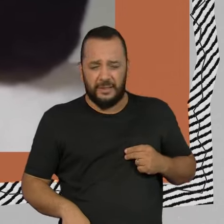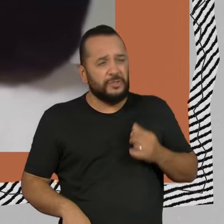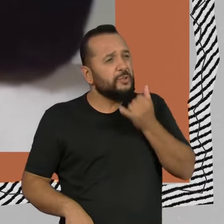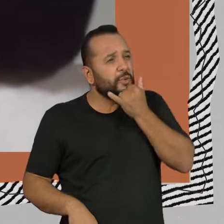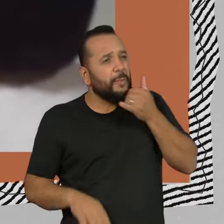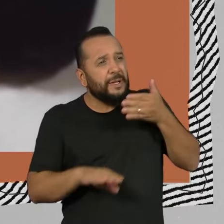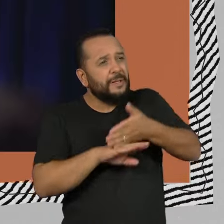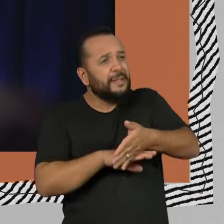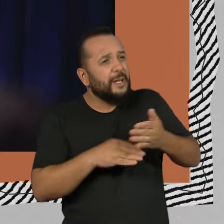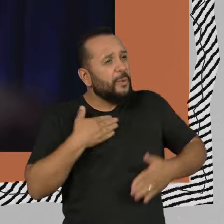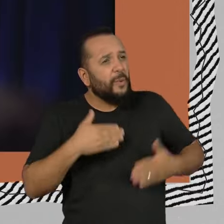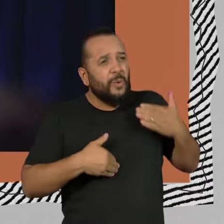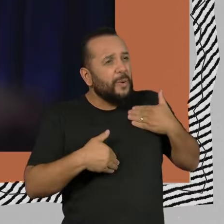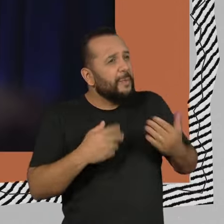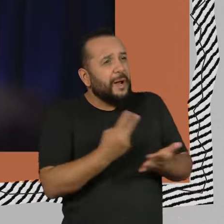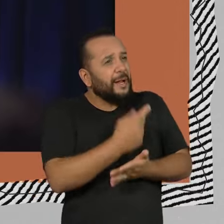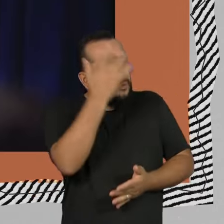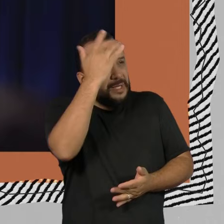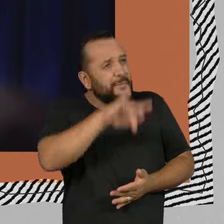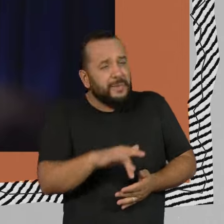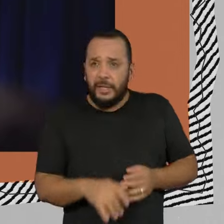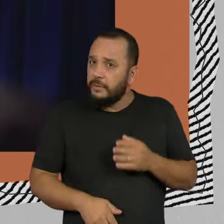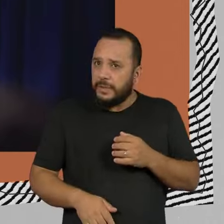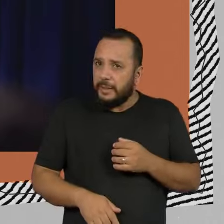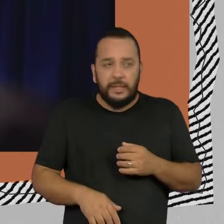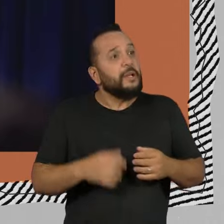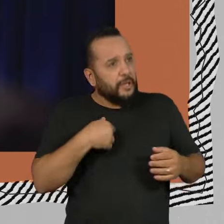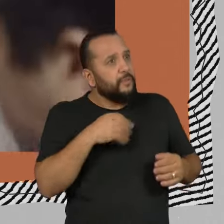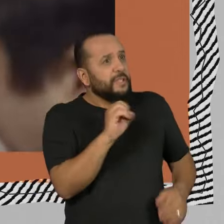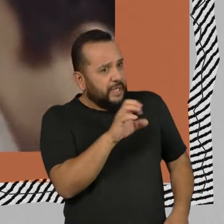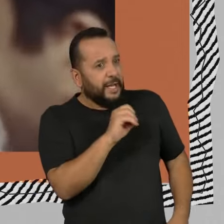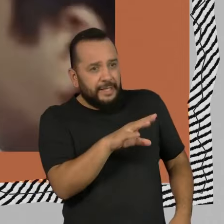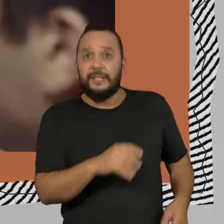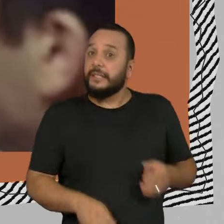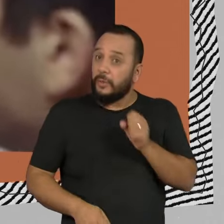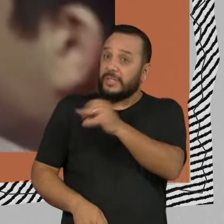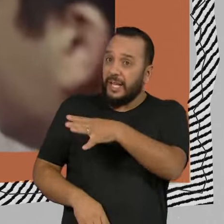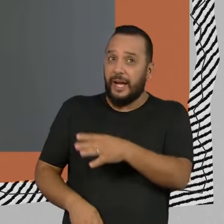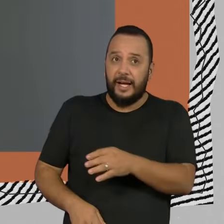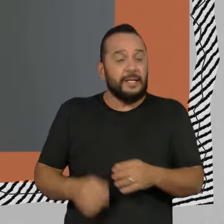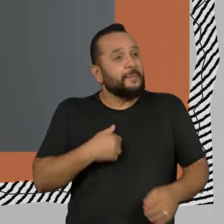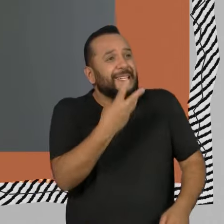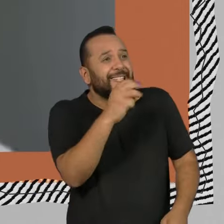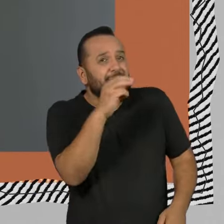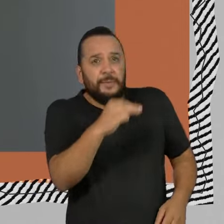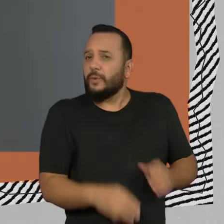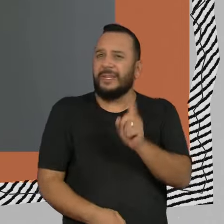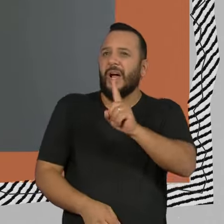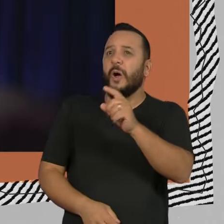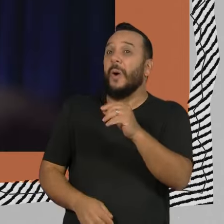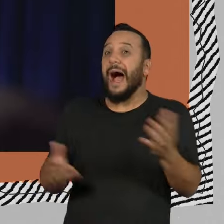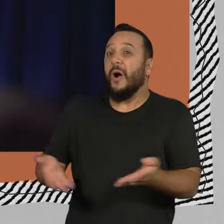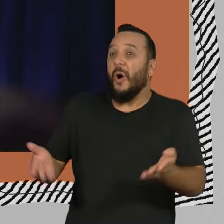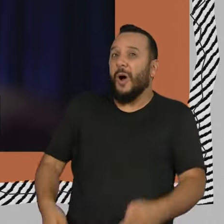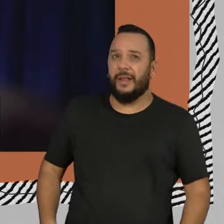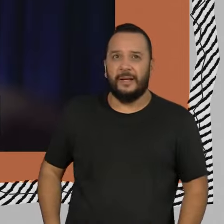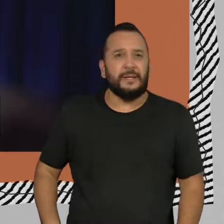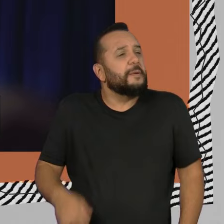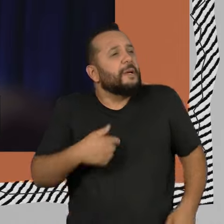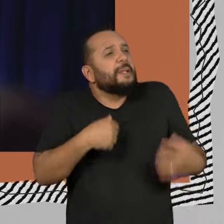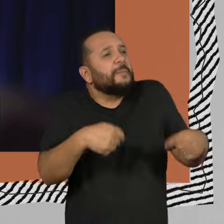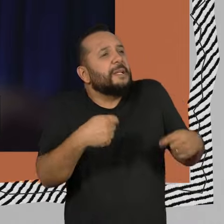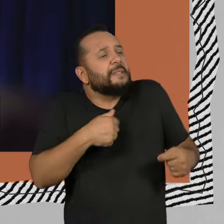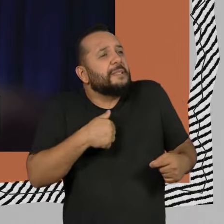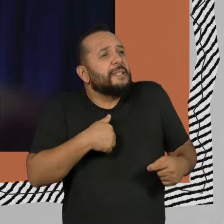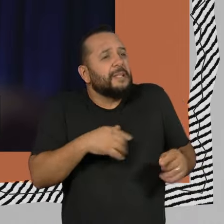perdão não sabia ah não de verdade tô saindo então mas ok me dá minha horinha por favor não dou minha hora tem que sair agora mas eu preciso